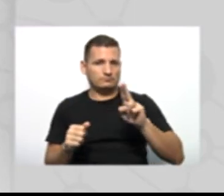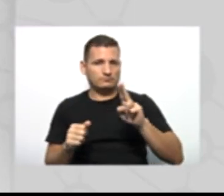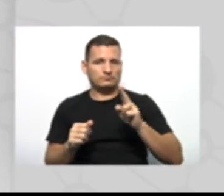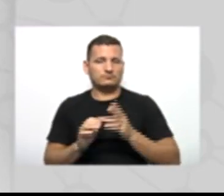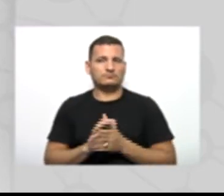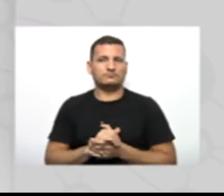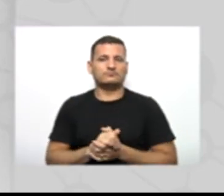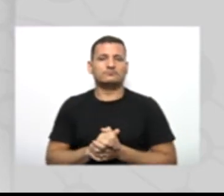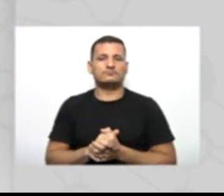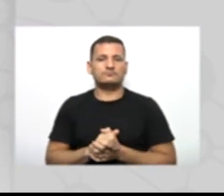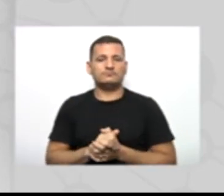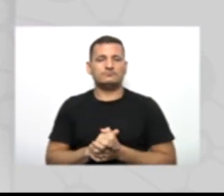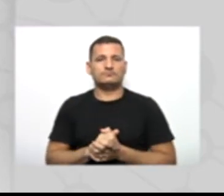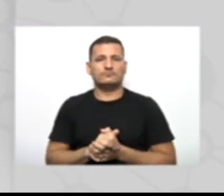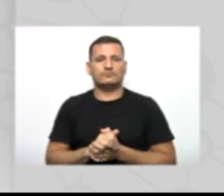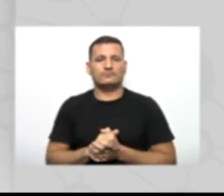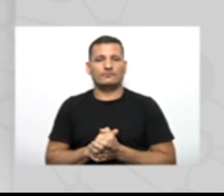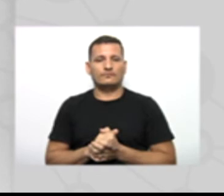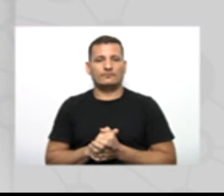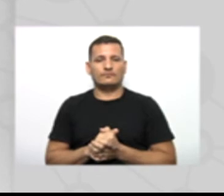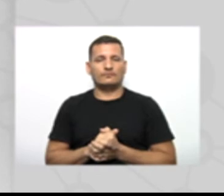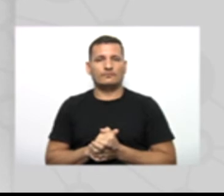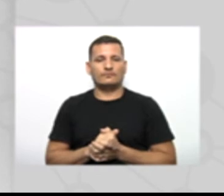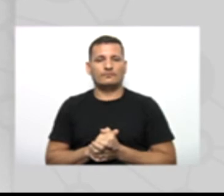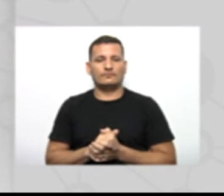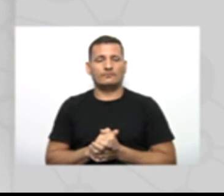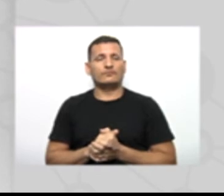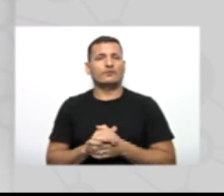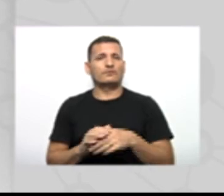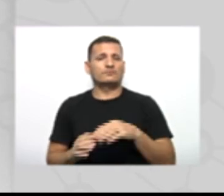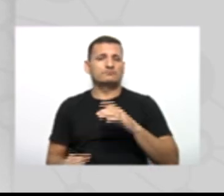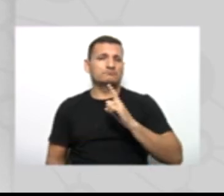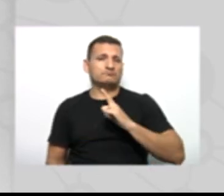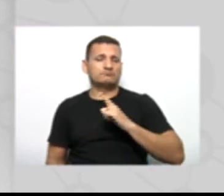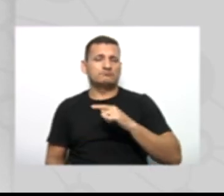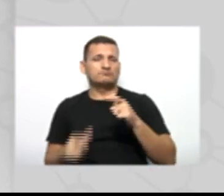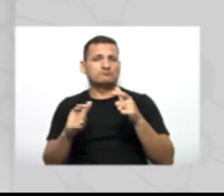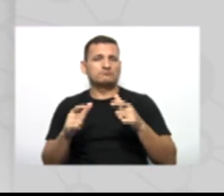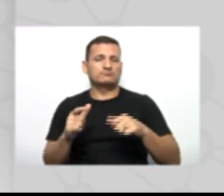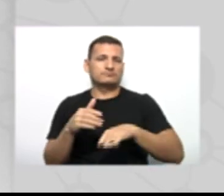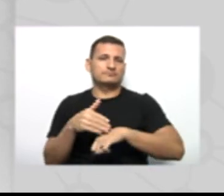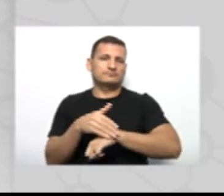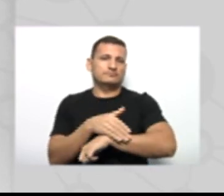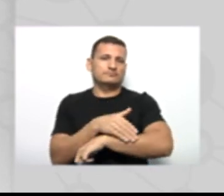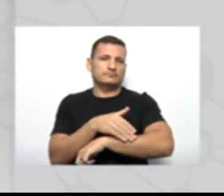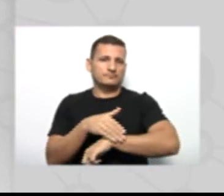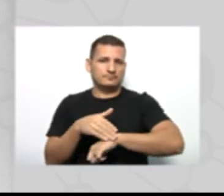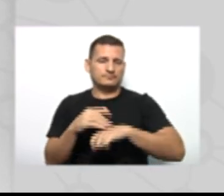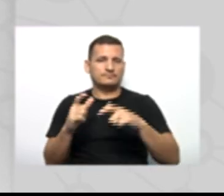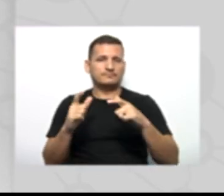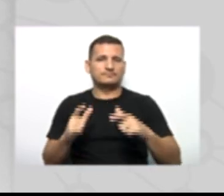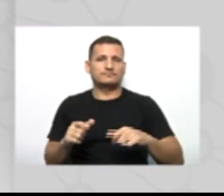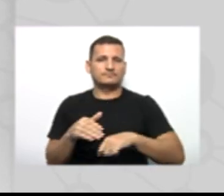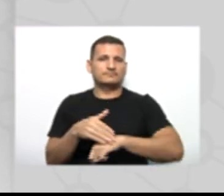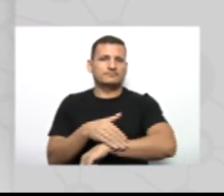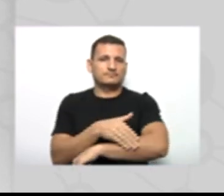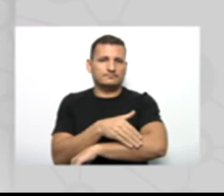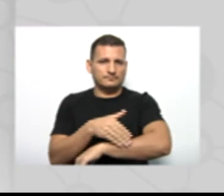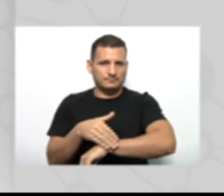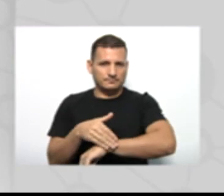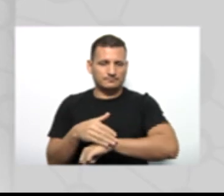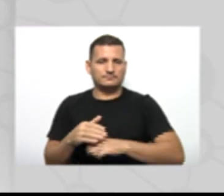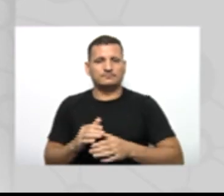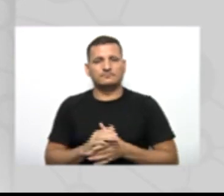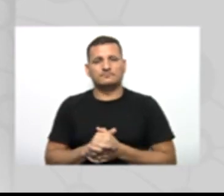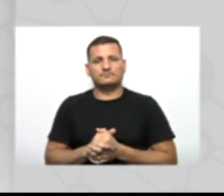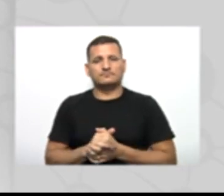nome. Toda pessoa física ou jurídica possui um endereço. Também possui um endereço.